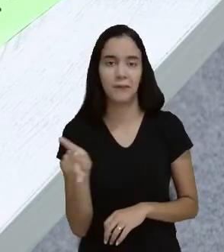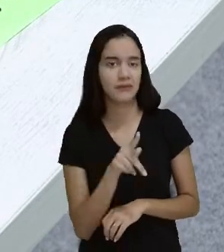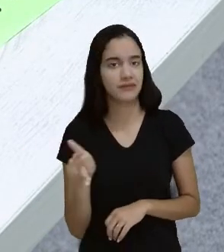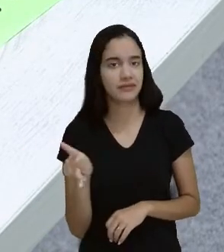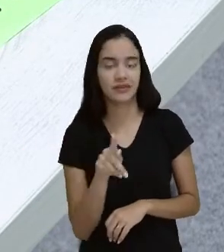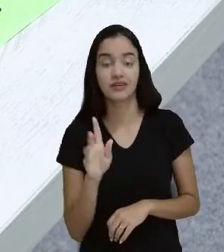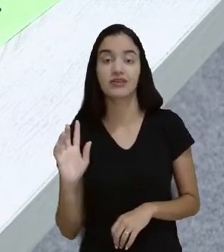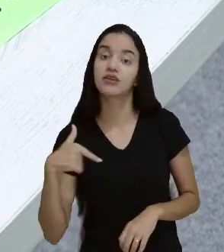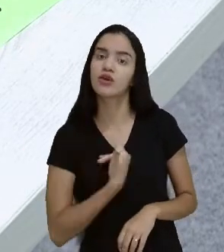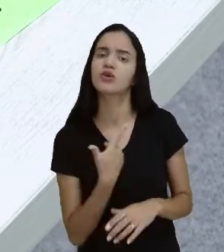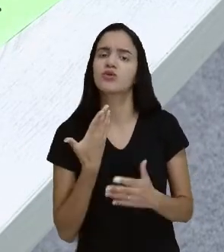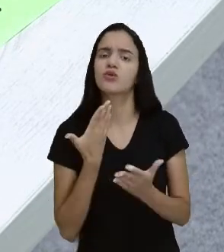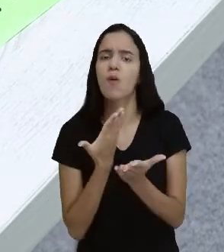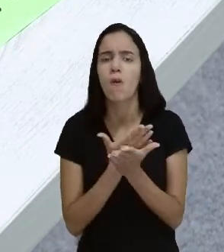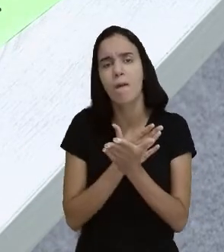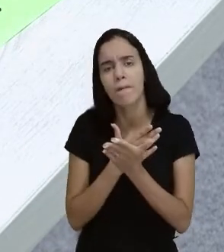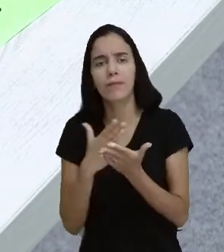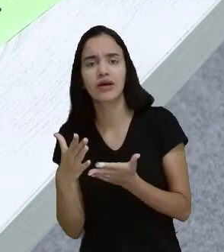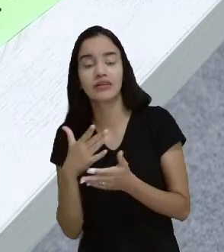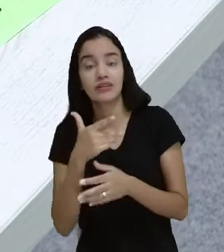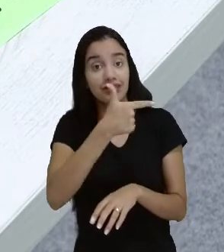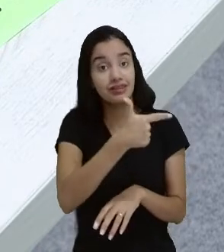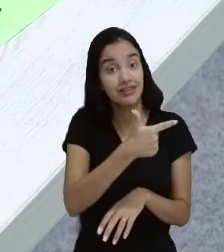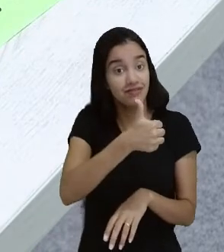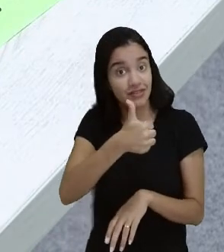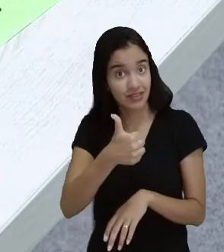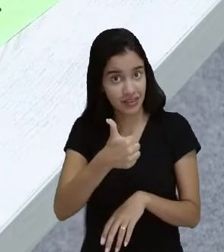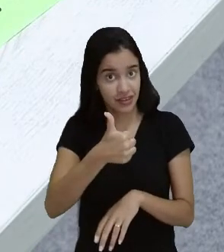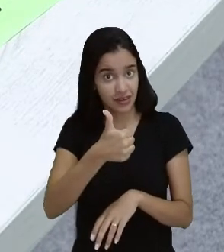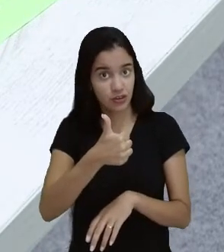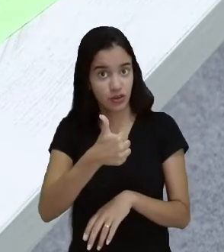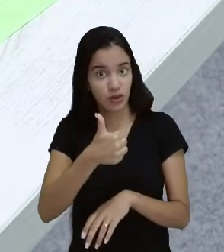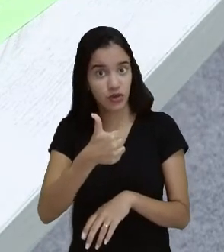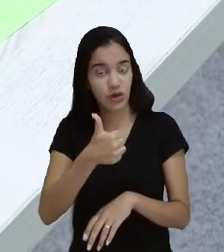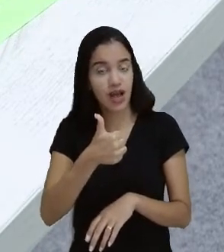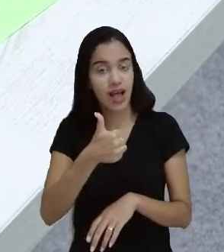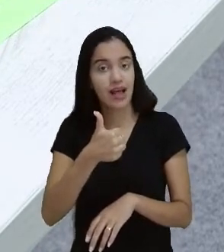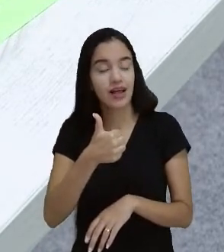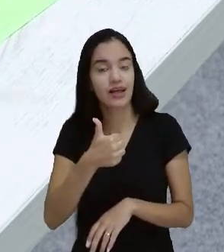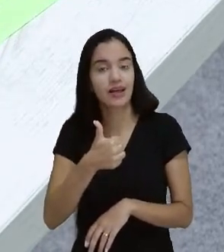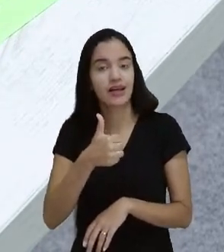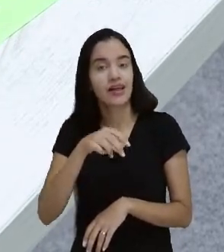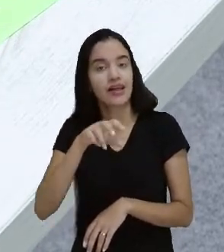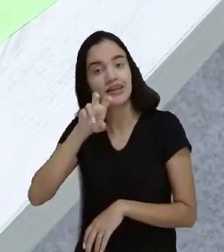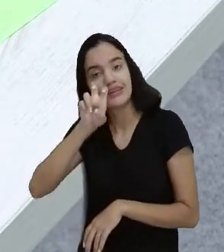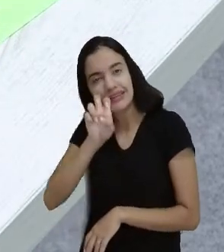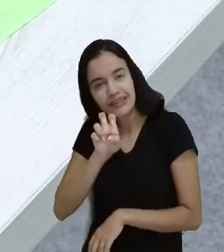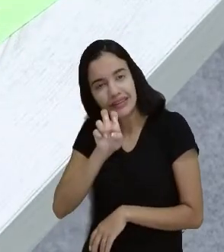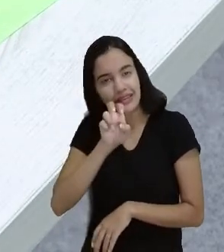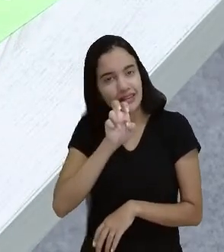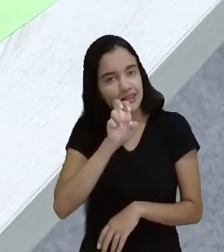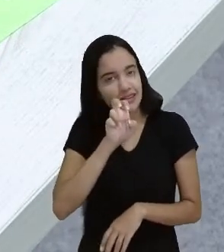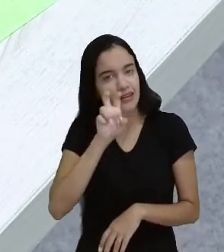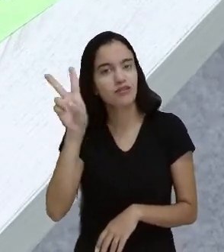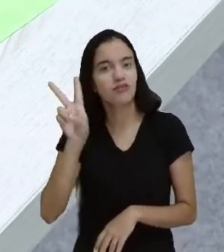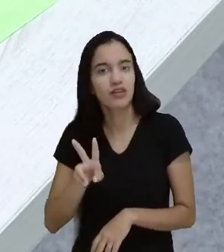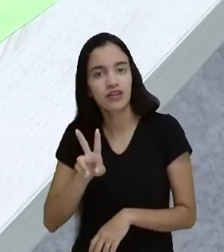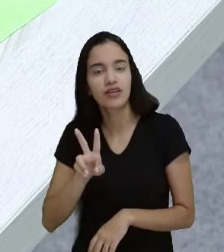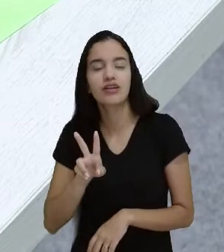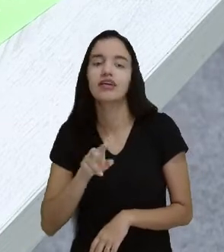Verônica, a gente começa a contar do 21, 5 vezes.